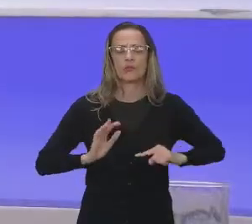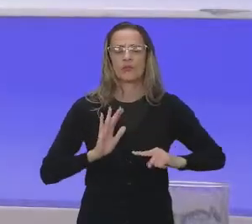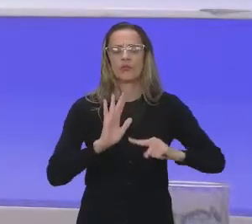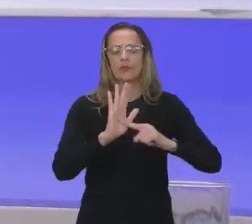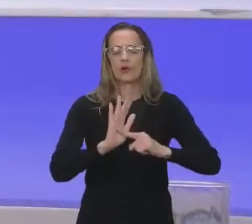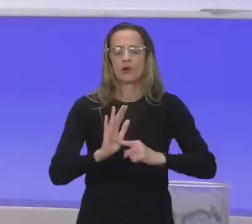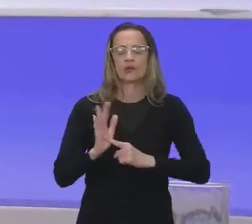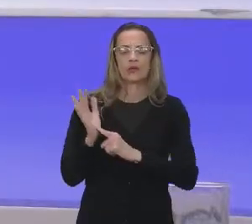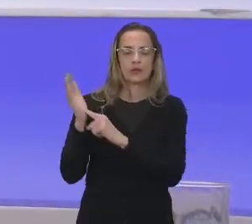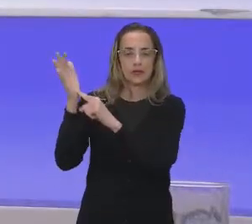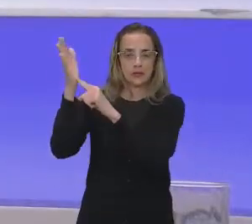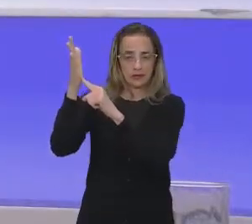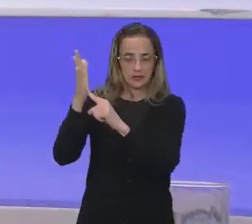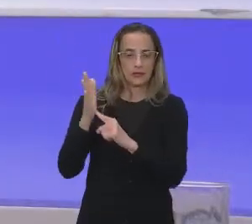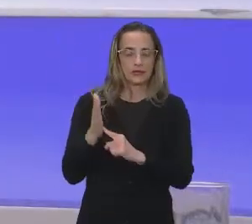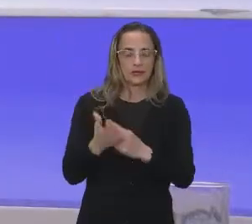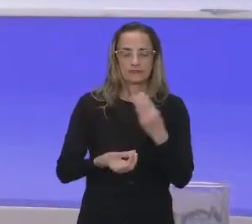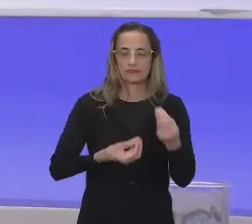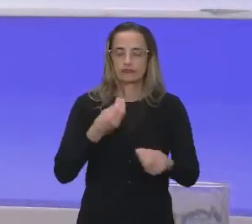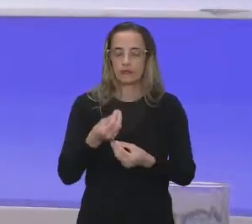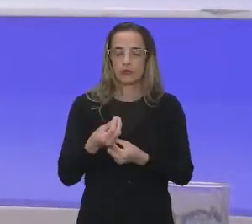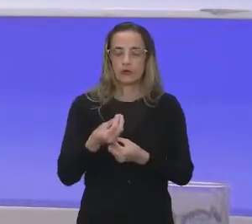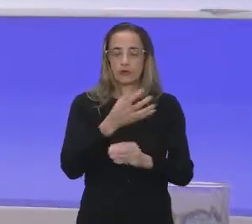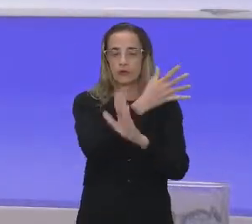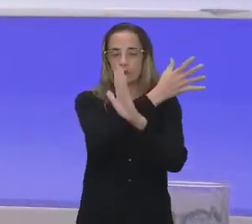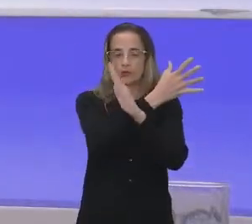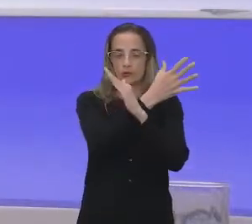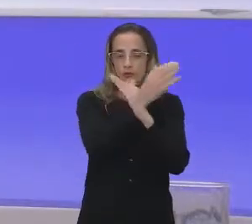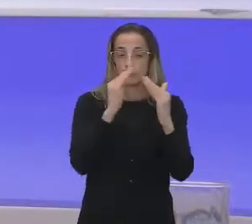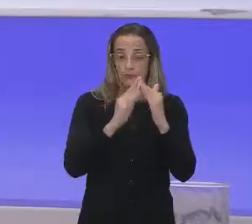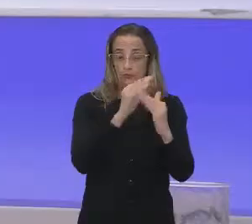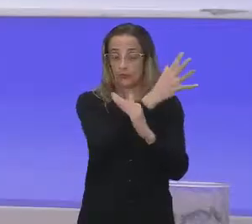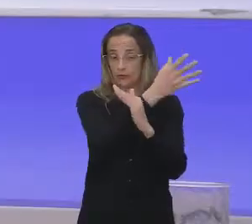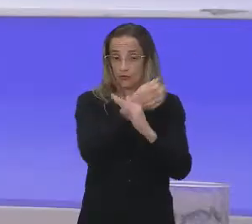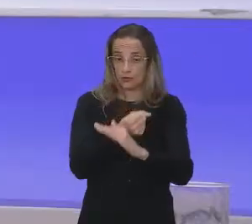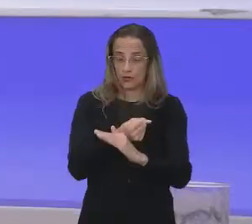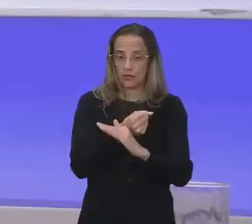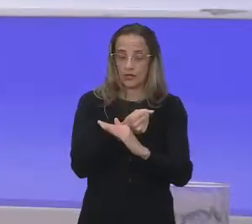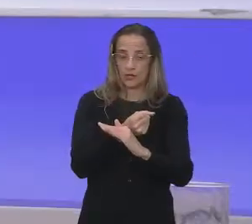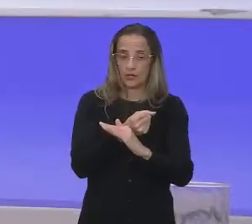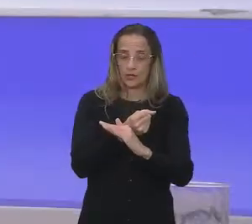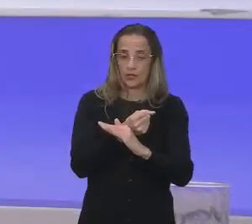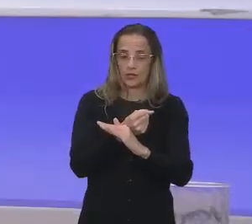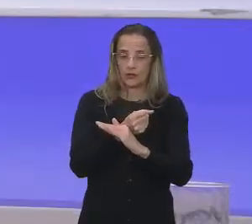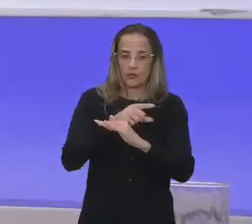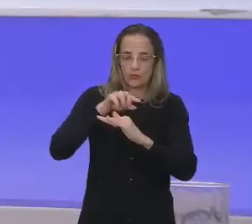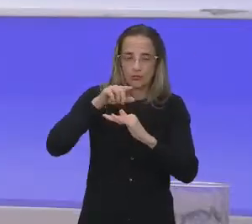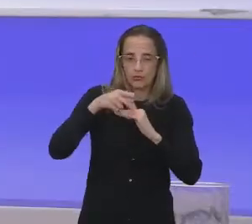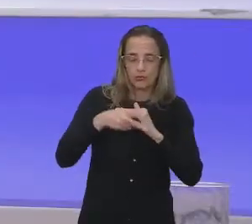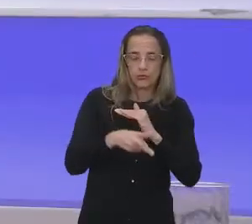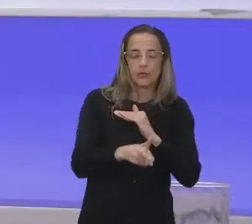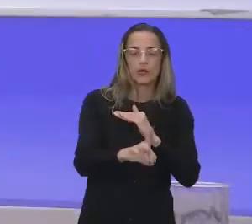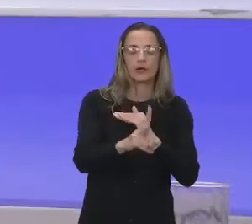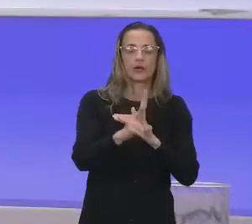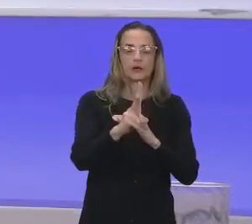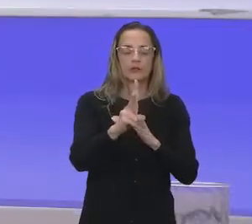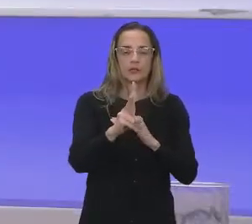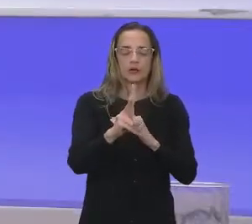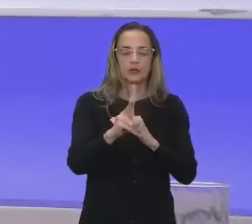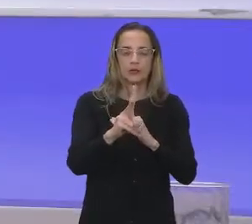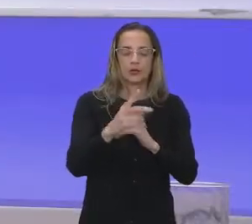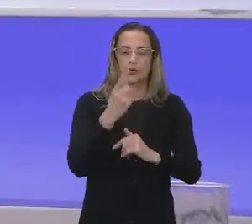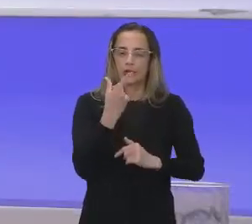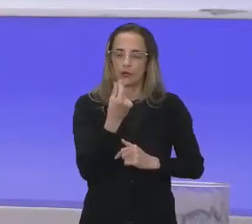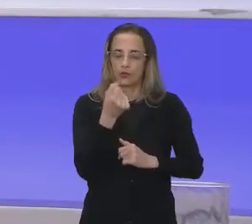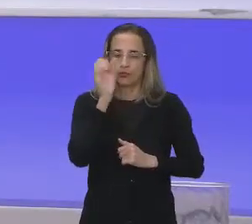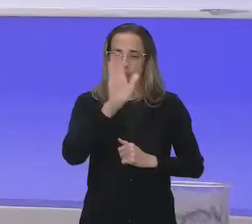que essa tecnologia, assim como o solar, ele tem o seu boom e ele vai diminuir um pouco ali os custos